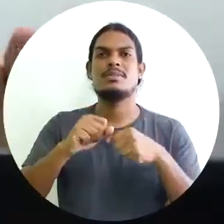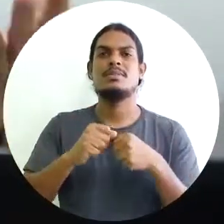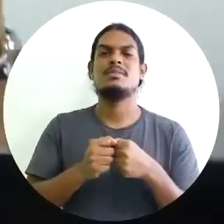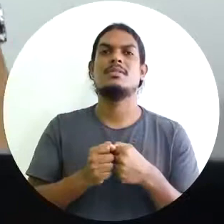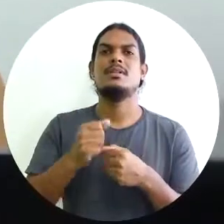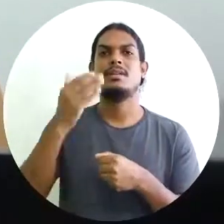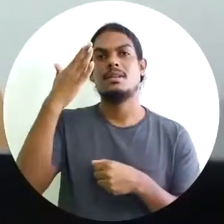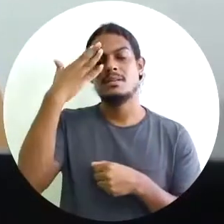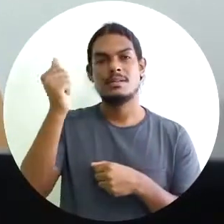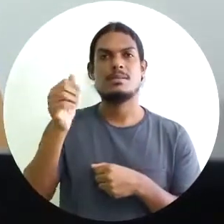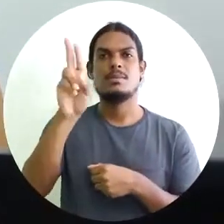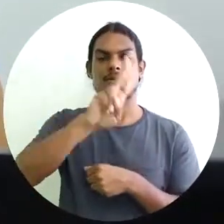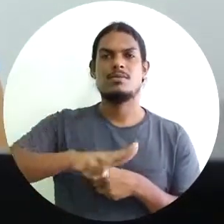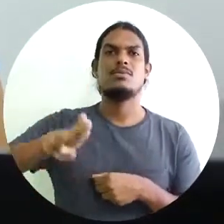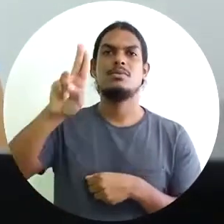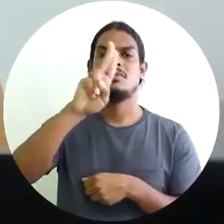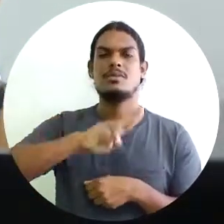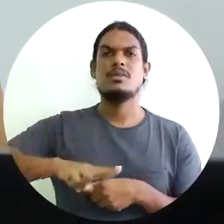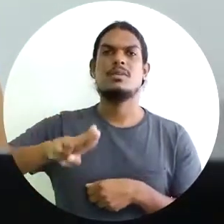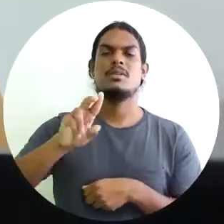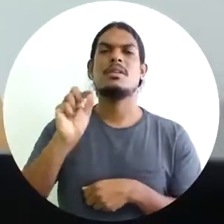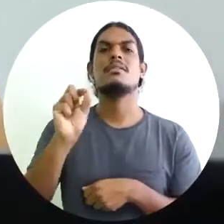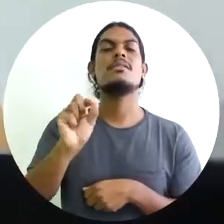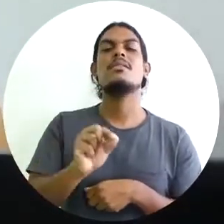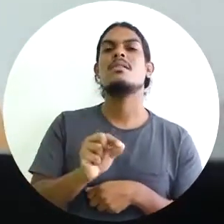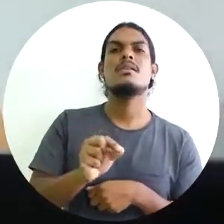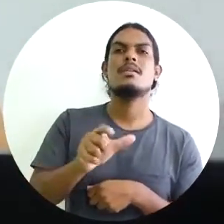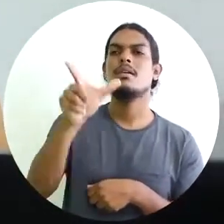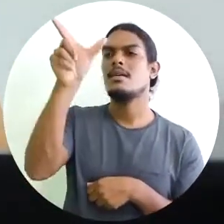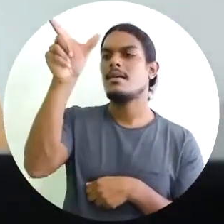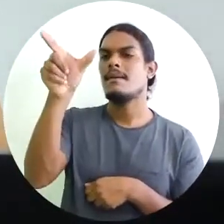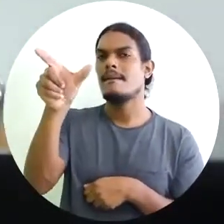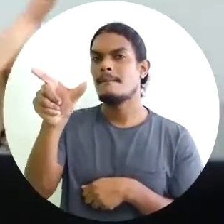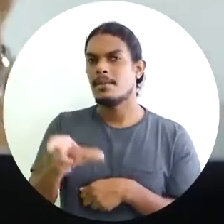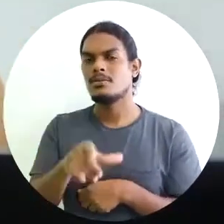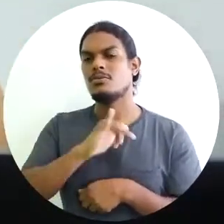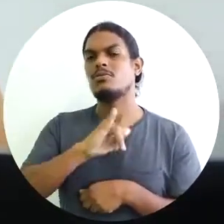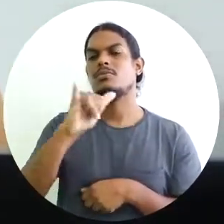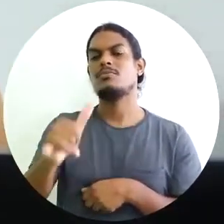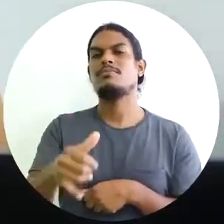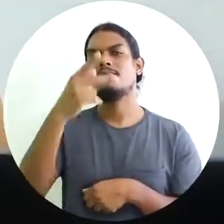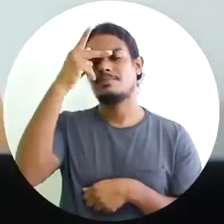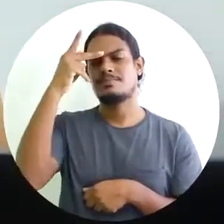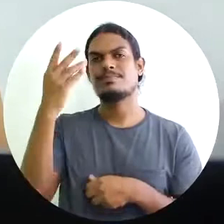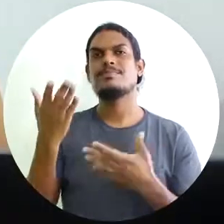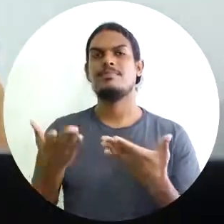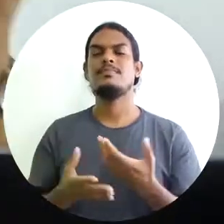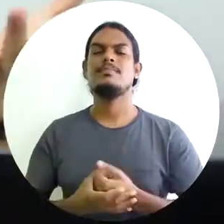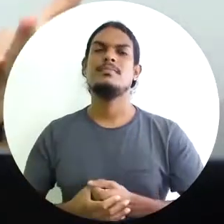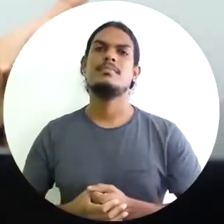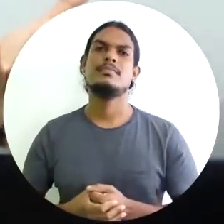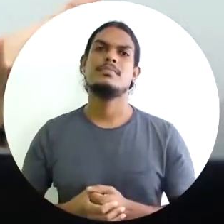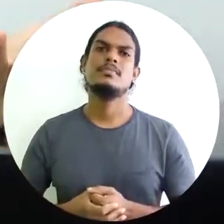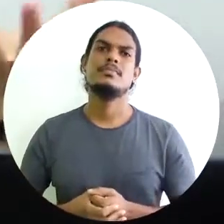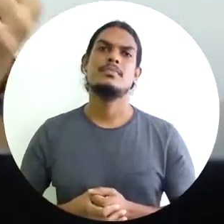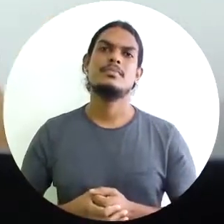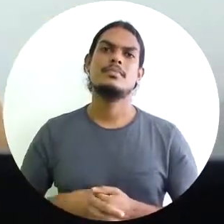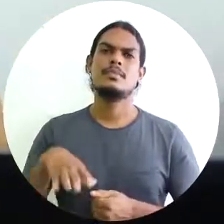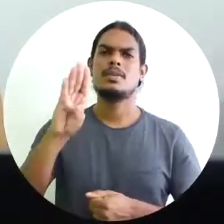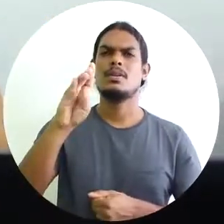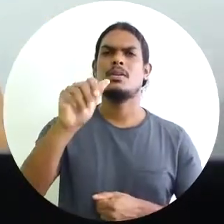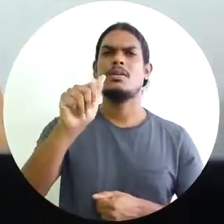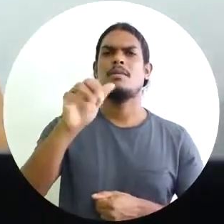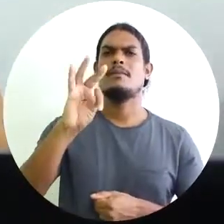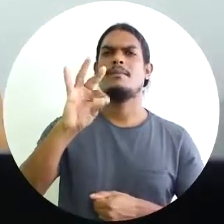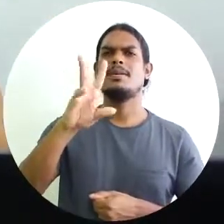esperando quem é esse público-alvo, esse interlocutor que vai interagir com ele socialmente. Bakhtin, né, que é um grande